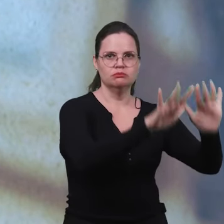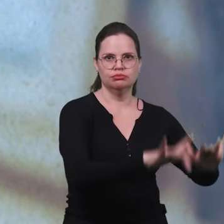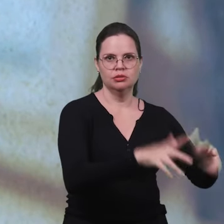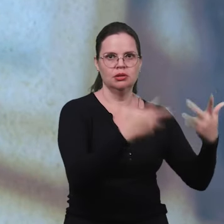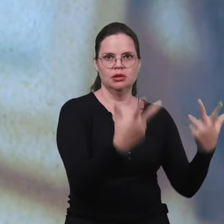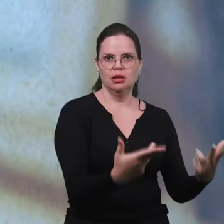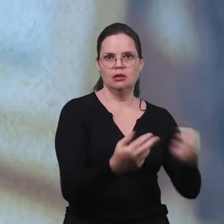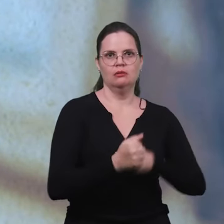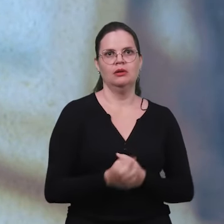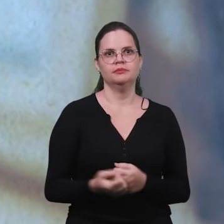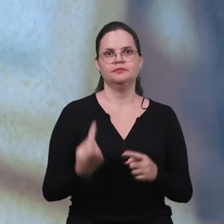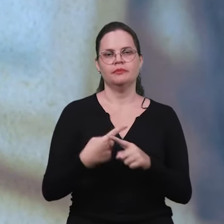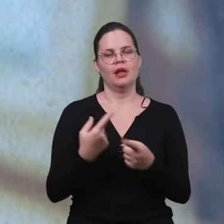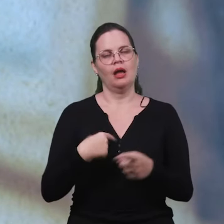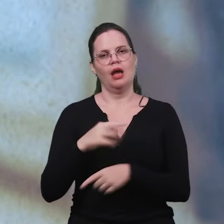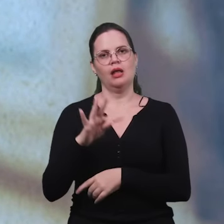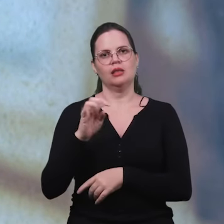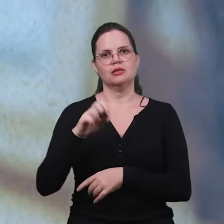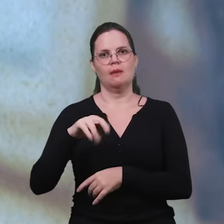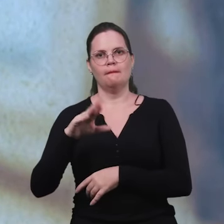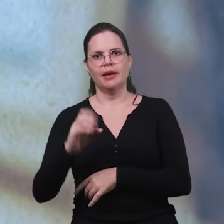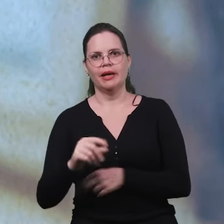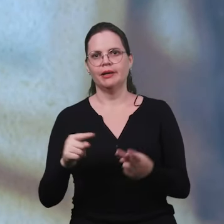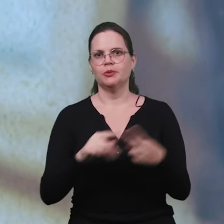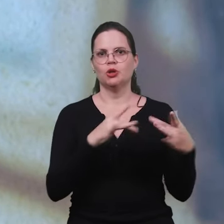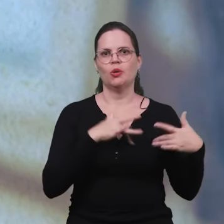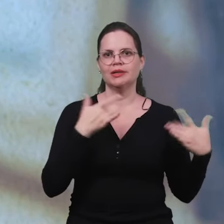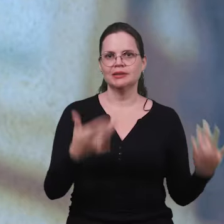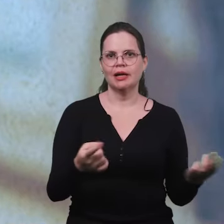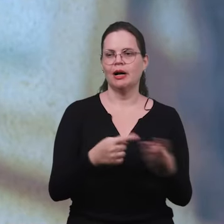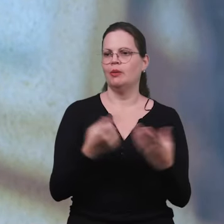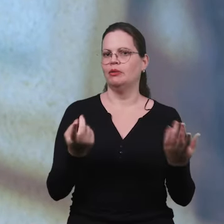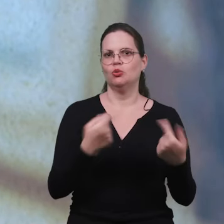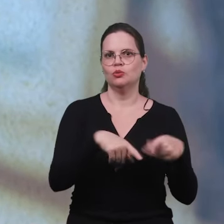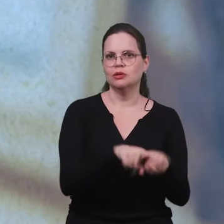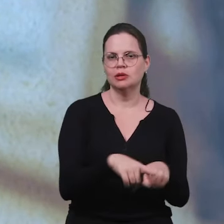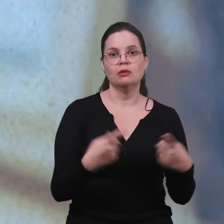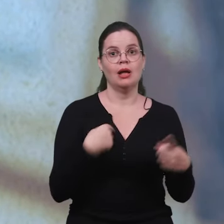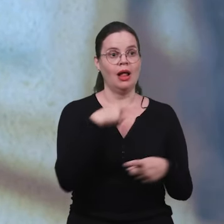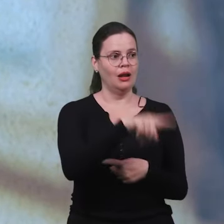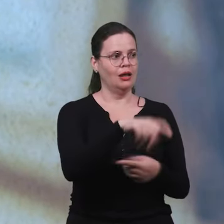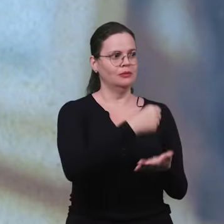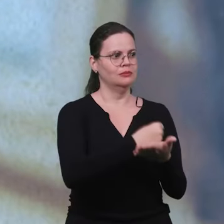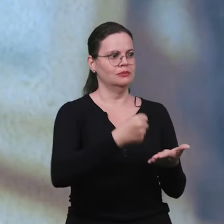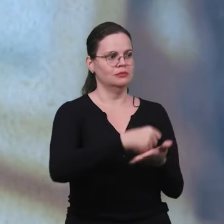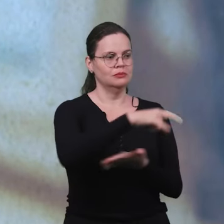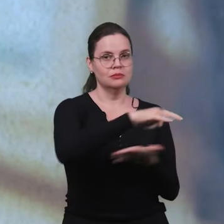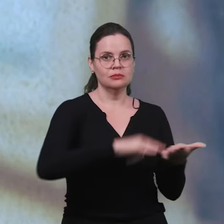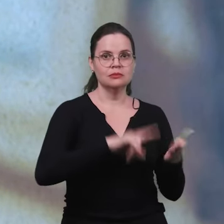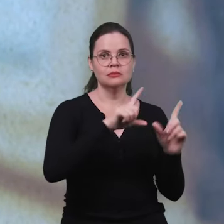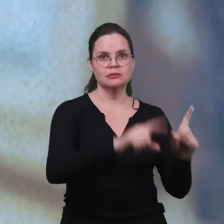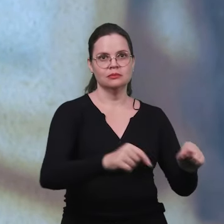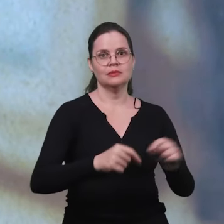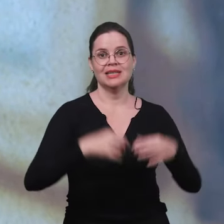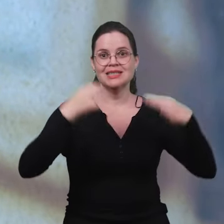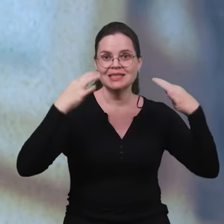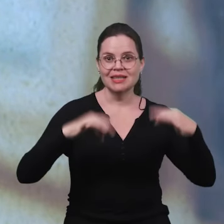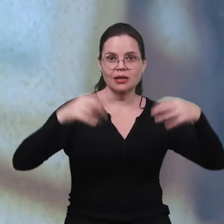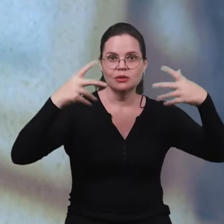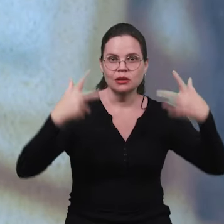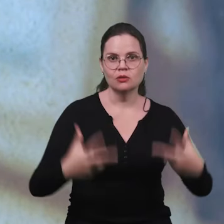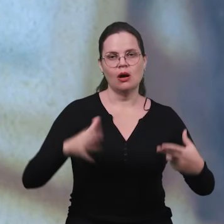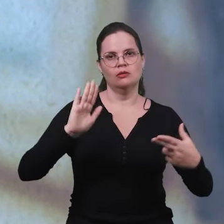minuta para o cliente do testamento, da doação, da união estável, para que o cartório ele lavre, né, ali